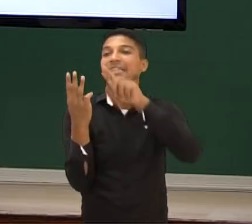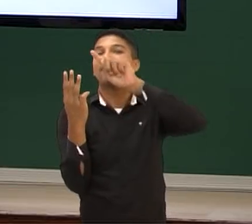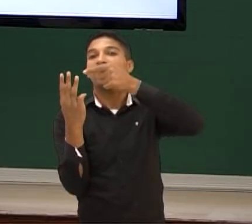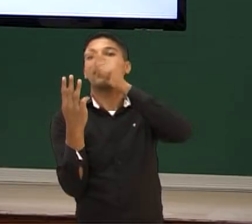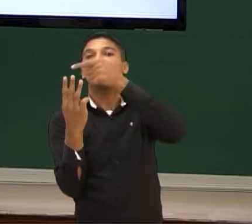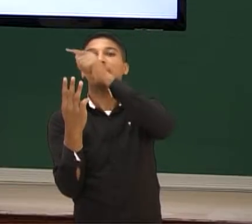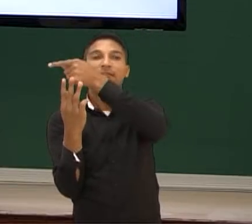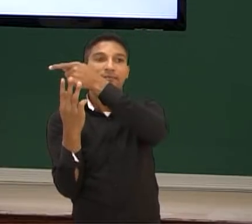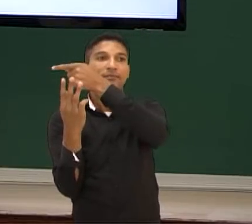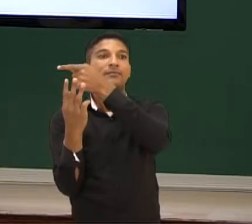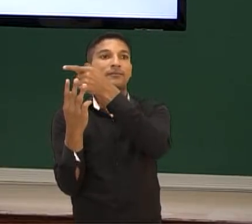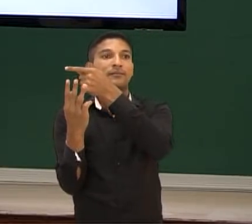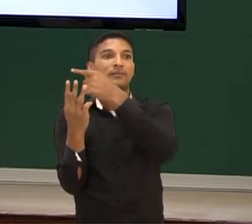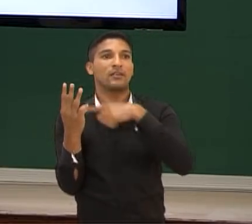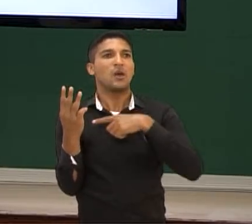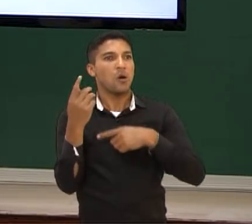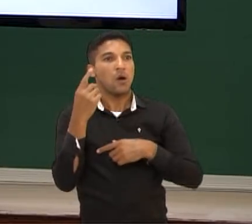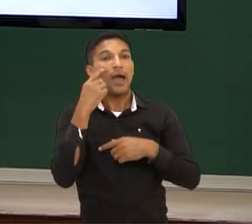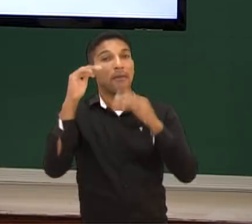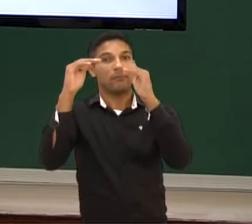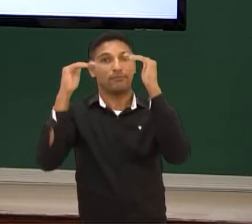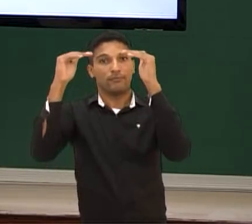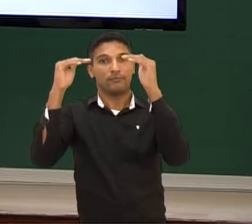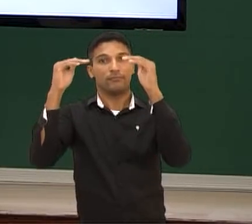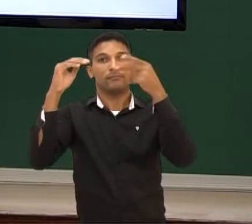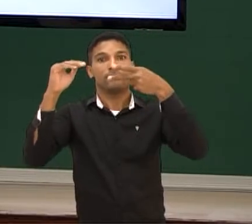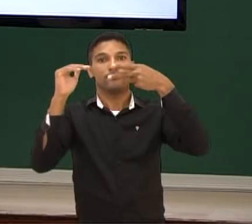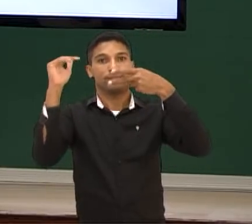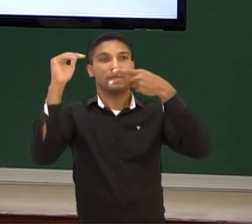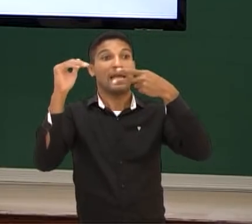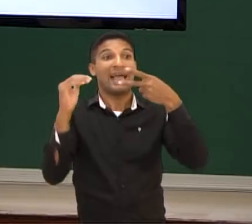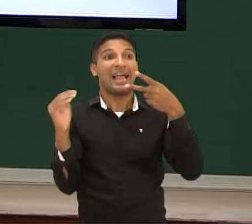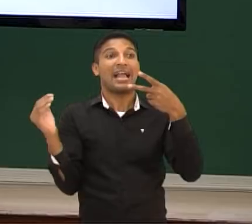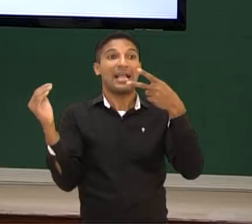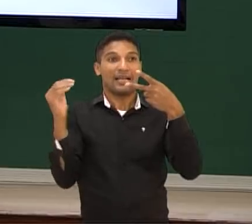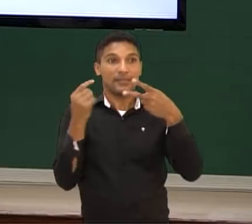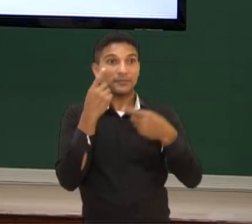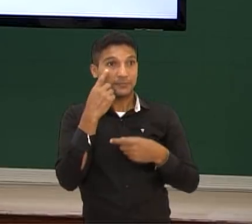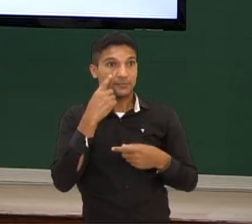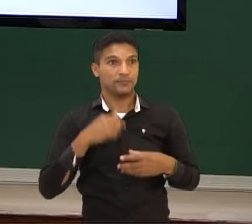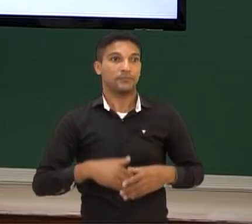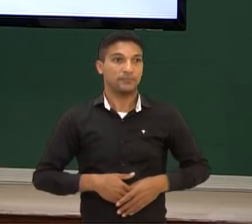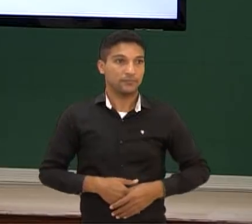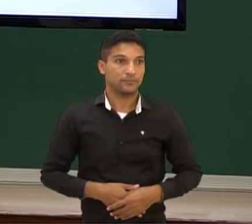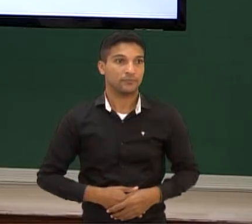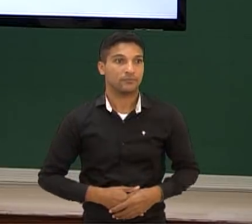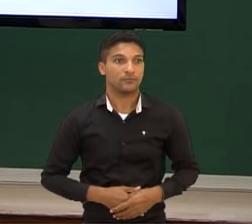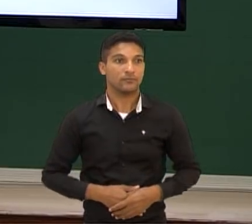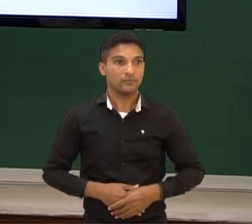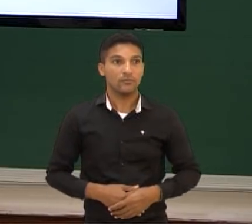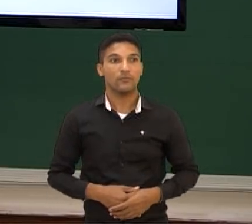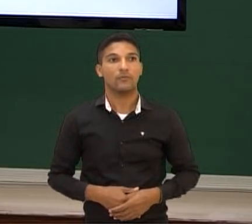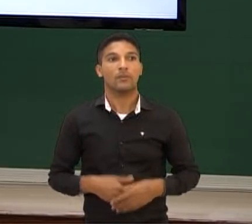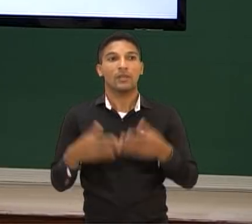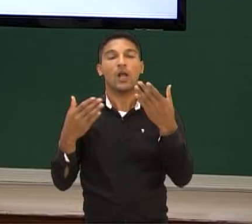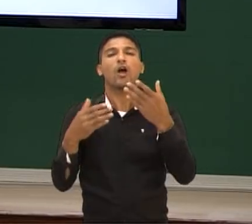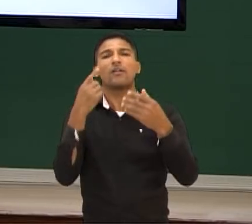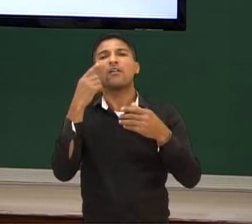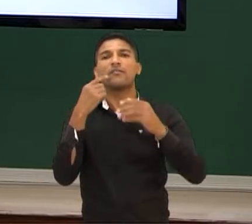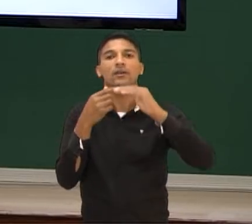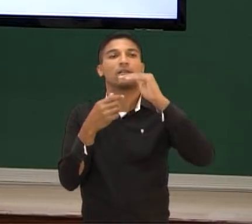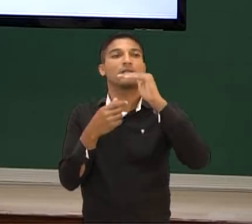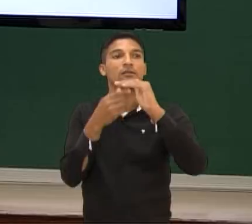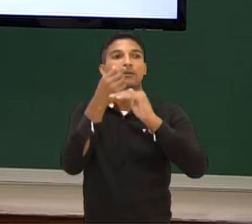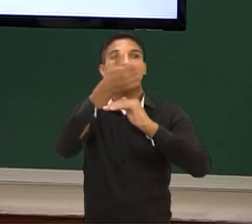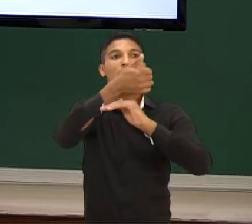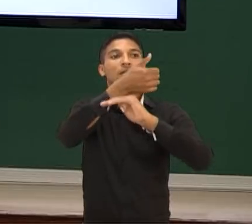ficou fácil! 15 mais 0,5, 15,5, certo? E a outra fração? 12 inteiros e